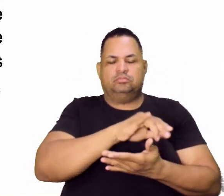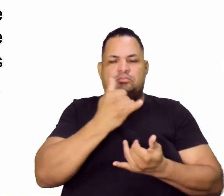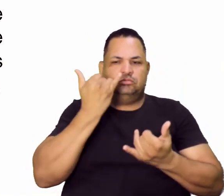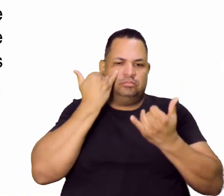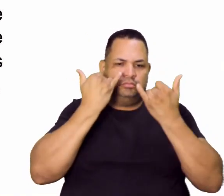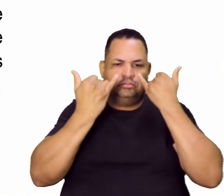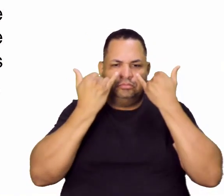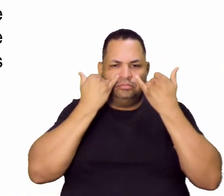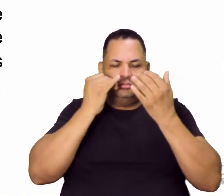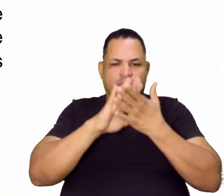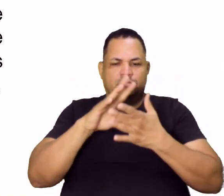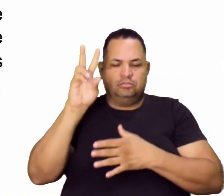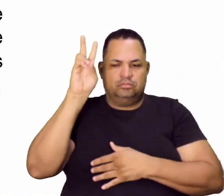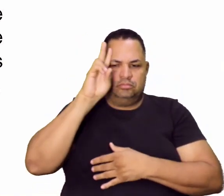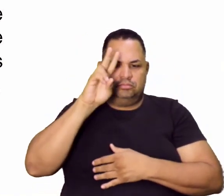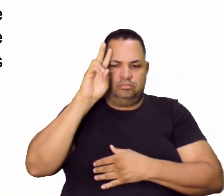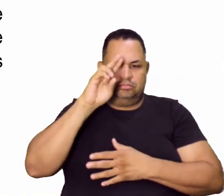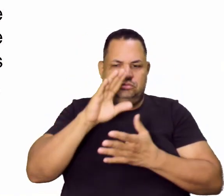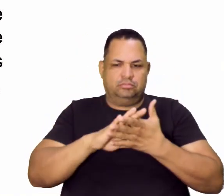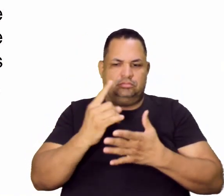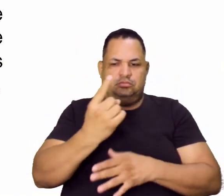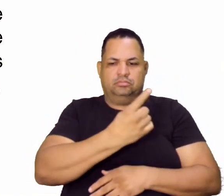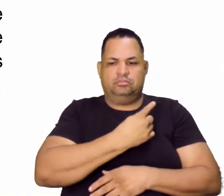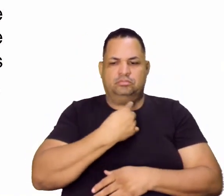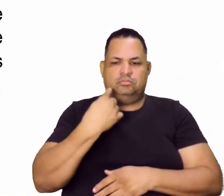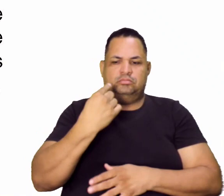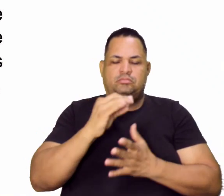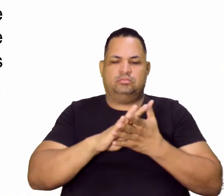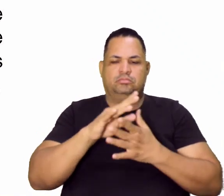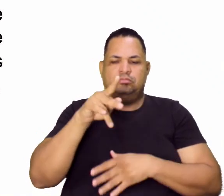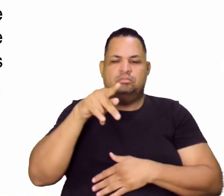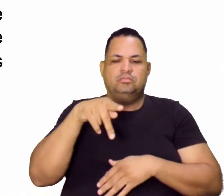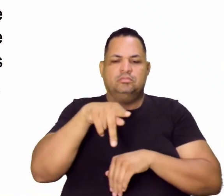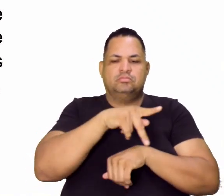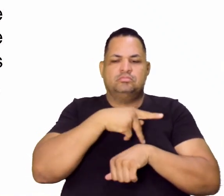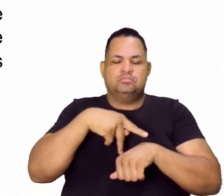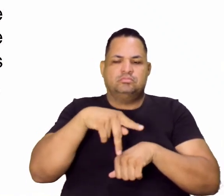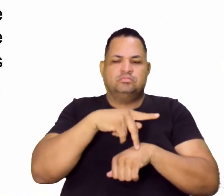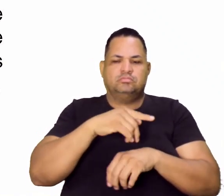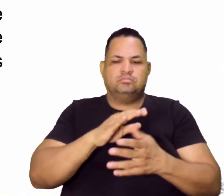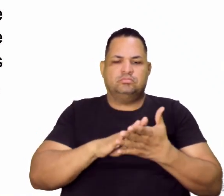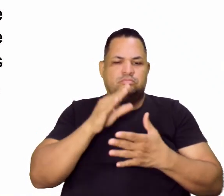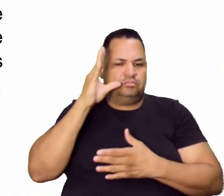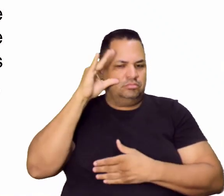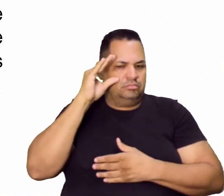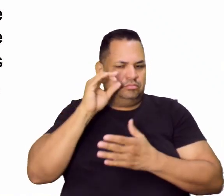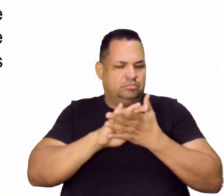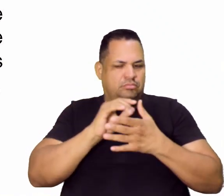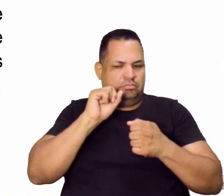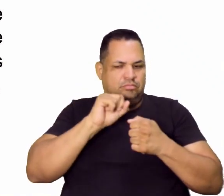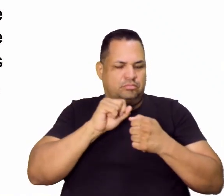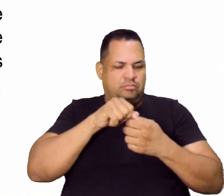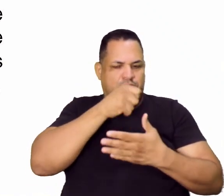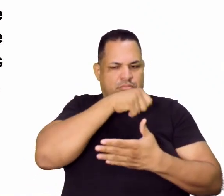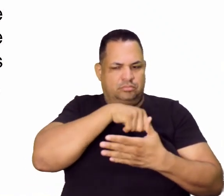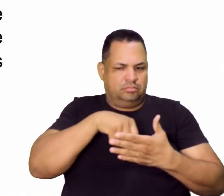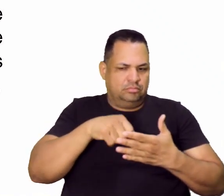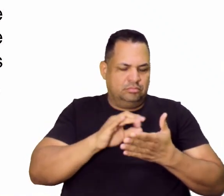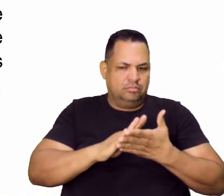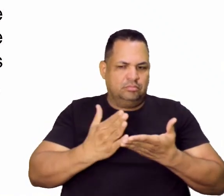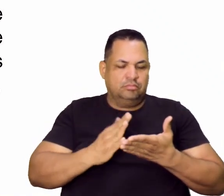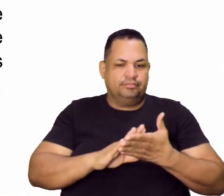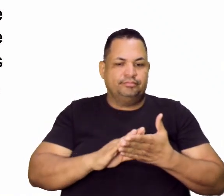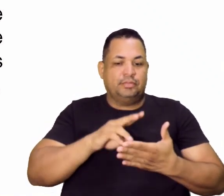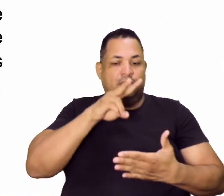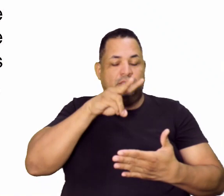informações históricas aí do nosso país, desse período aí. Então, é interessante vocês fazerem anotação sobre isso. Não